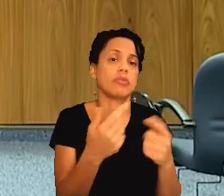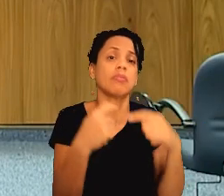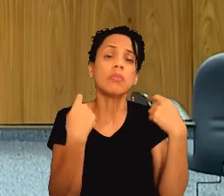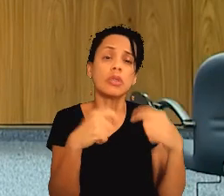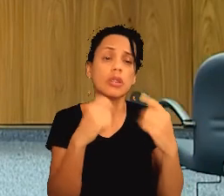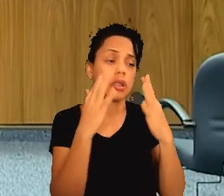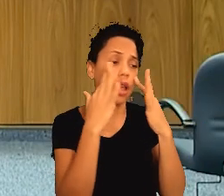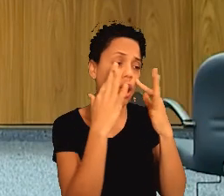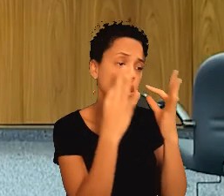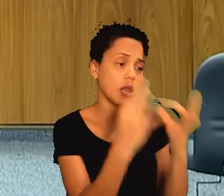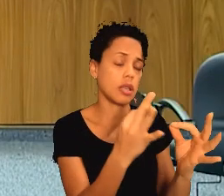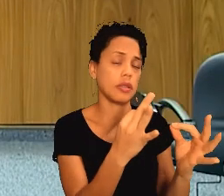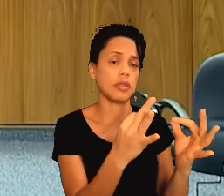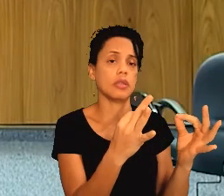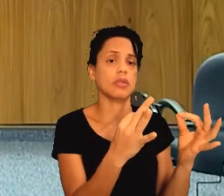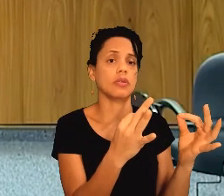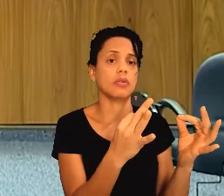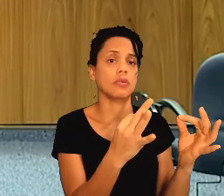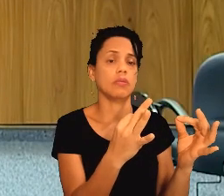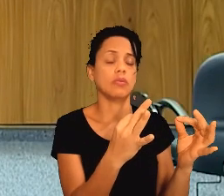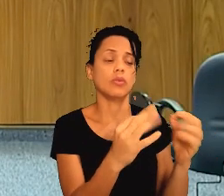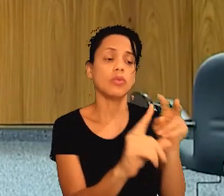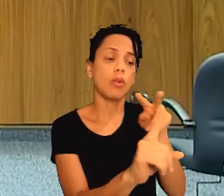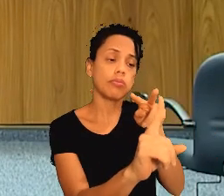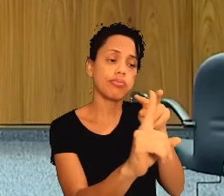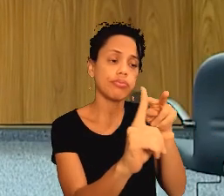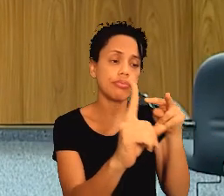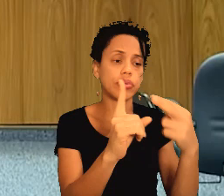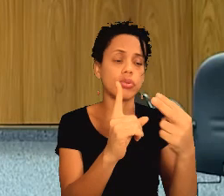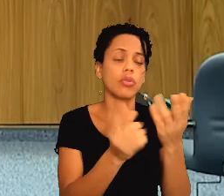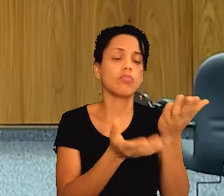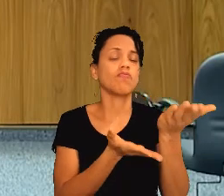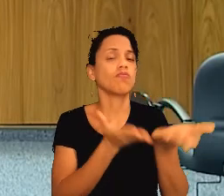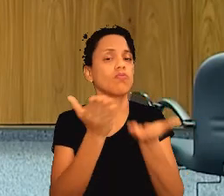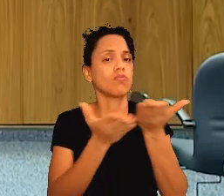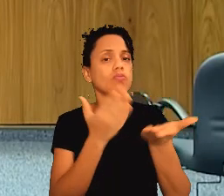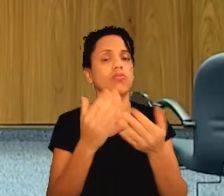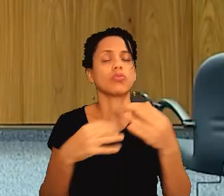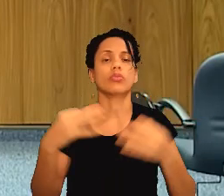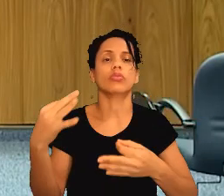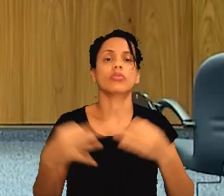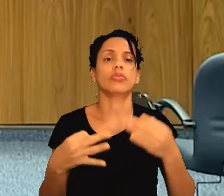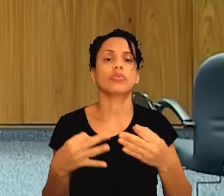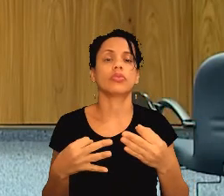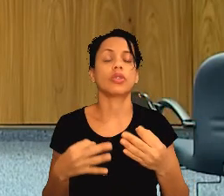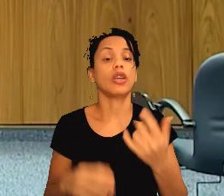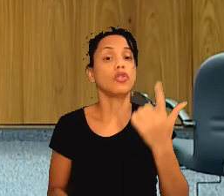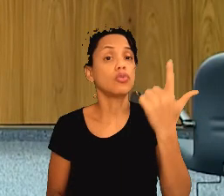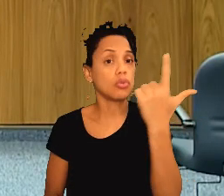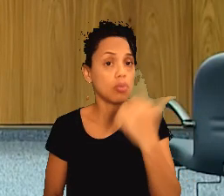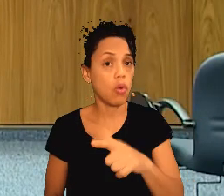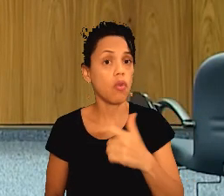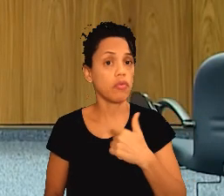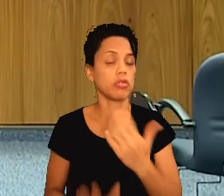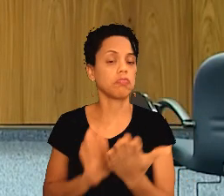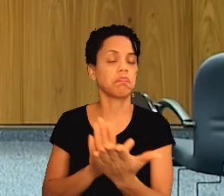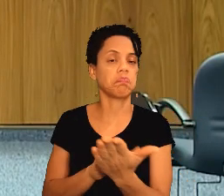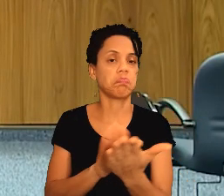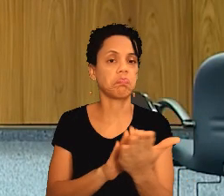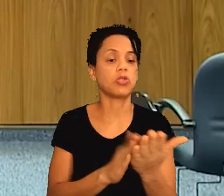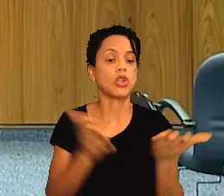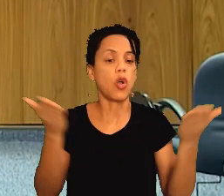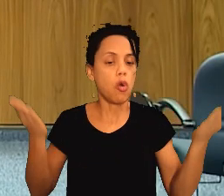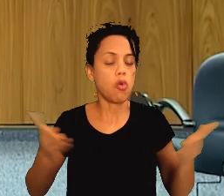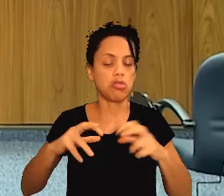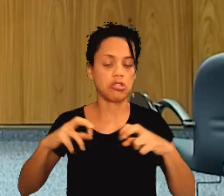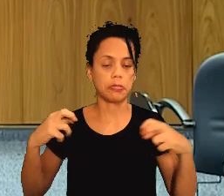Merece a nossa atenção e acho que merece um olhar cuidadoso do judiciário. Então, por isso, eu, de novo, parabenizo pela